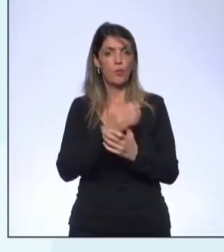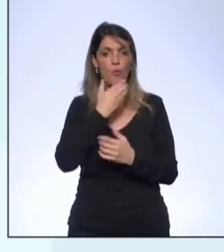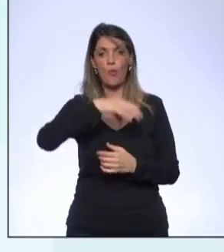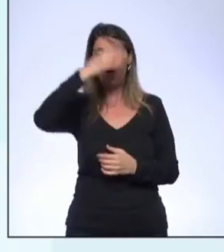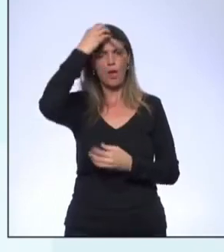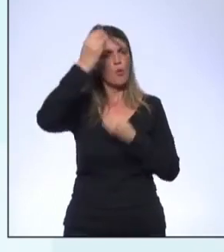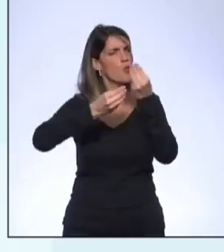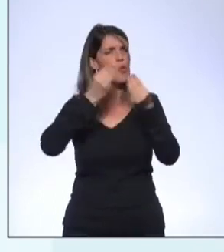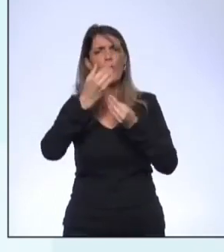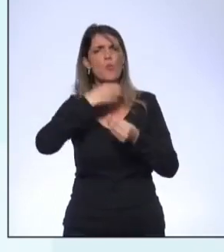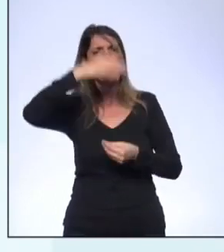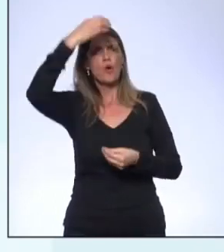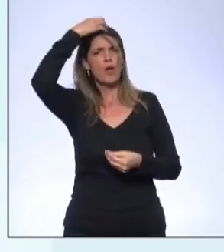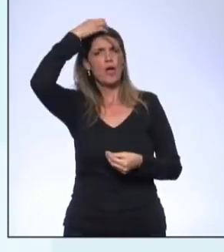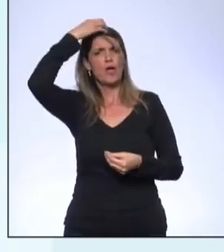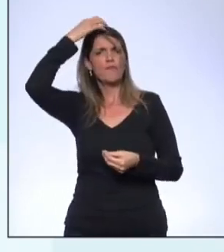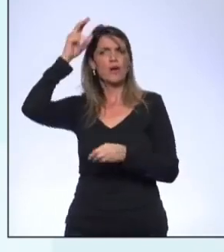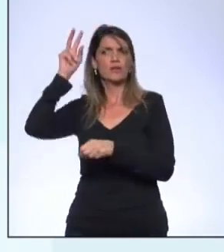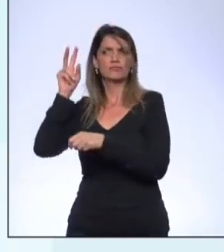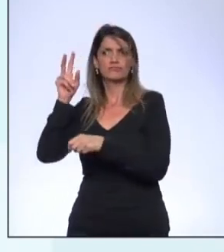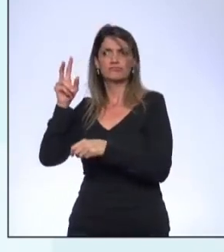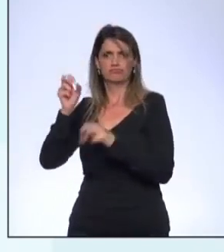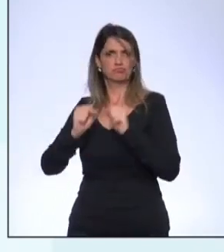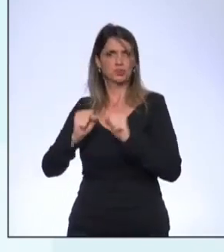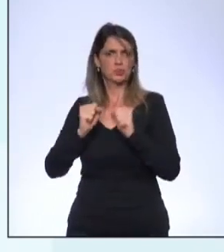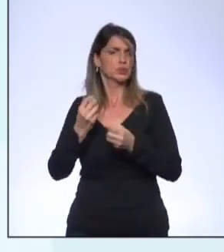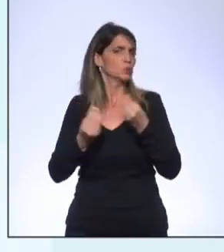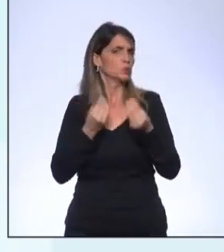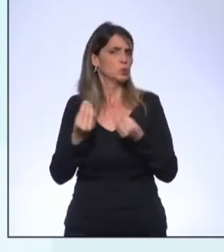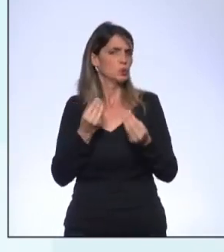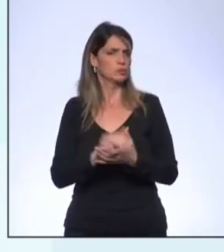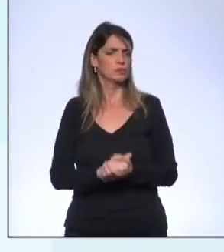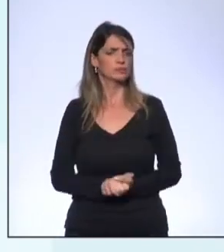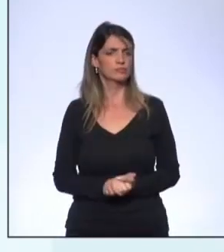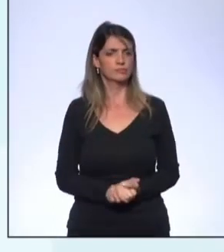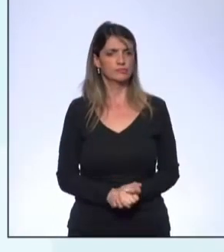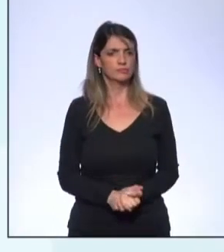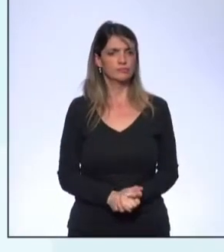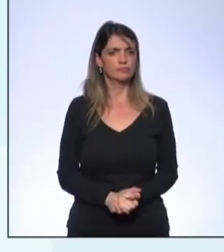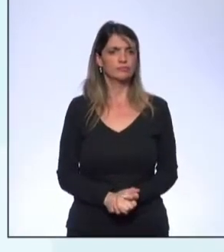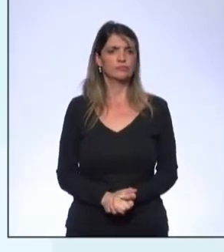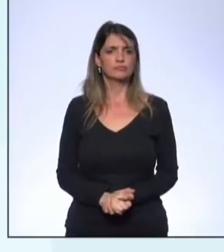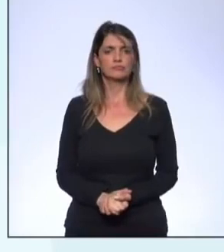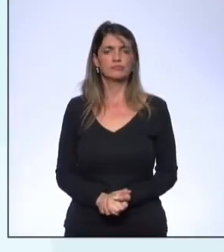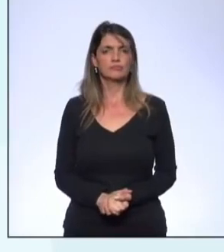vai exercer esse poder, gente? Então tá lá, o rei concentra